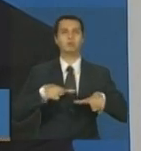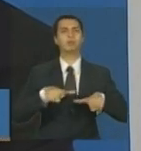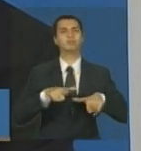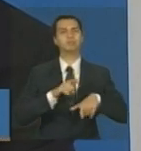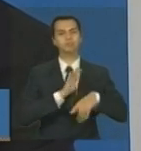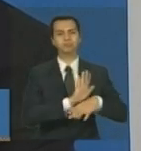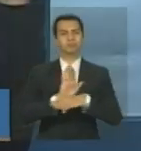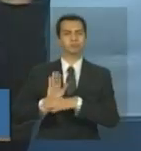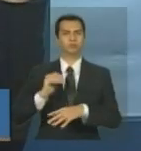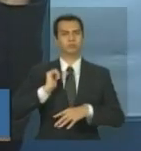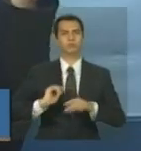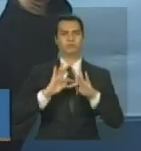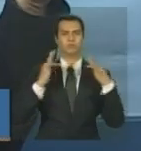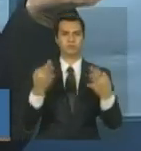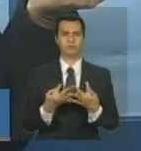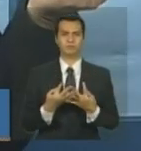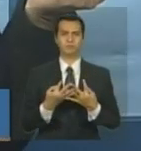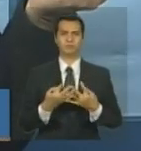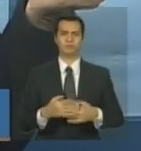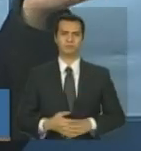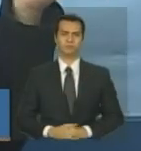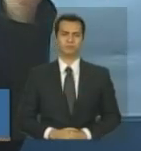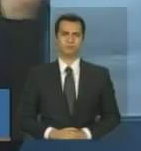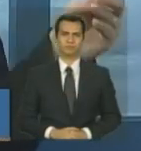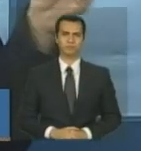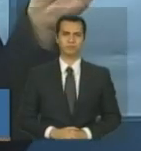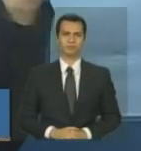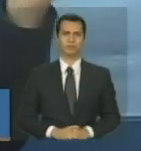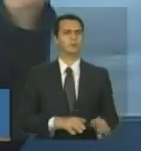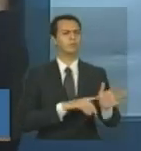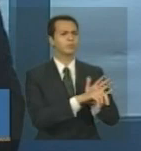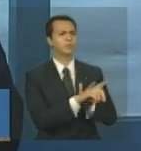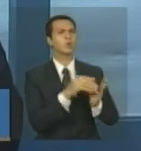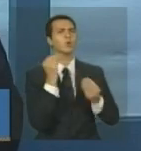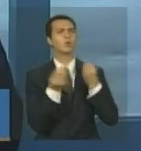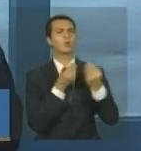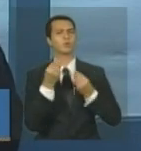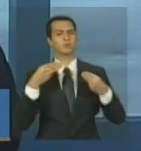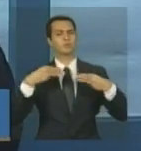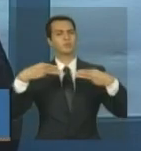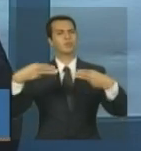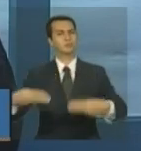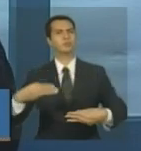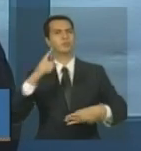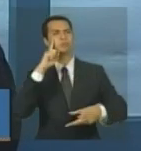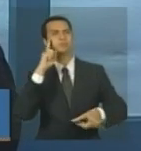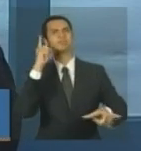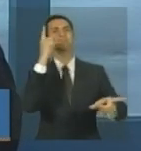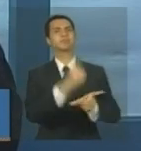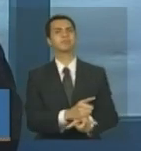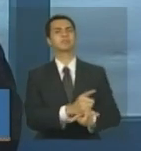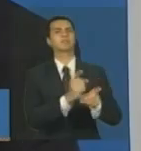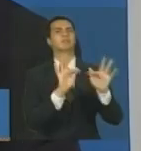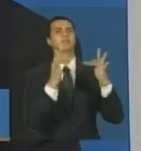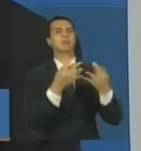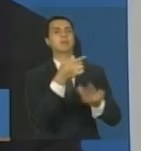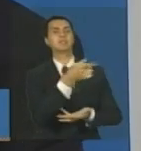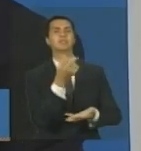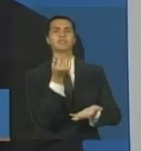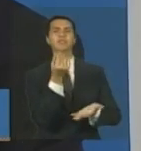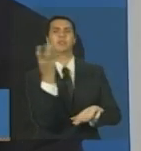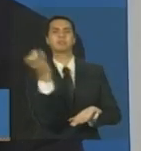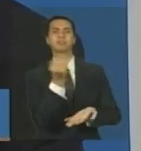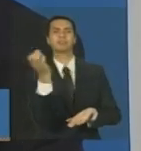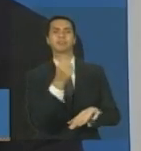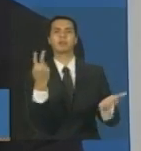programa. Como que o Ministério chega a esses casos de recebimento indevido do benefício? Boa pergunta.